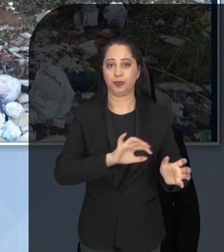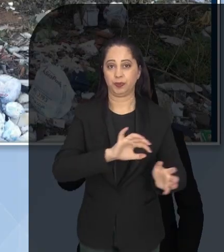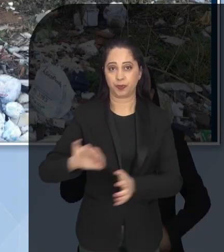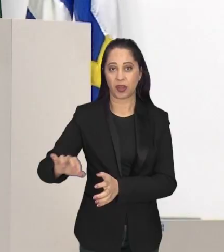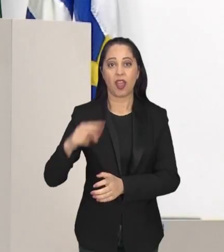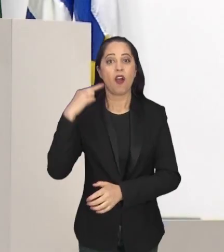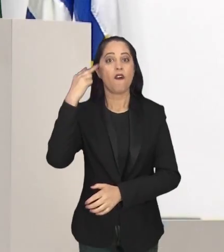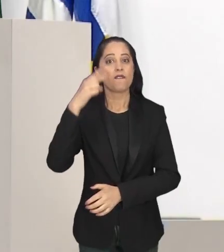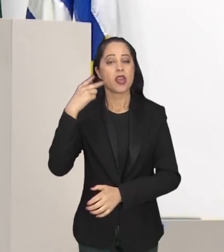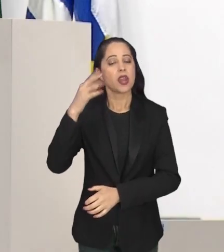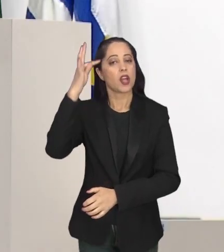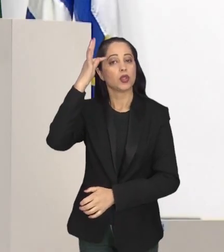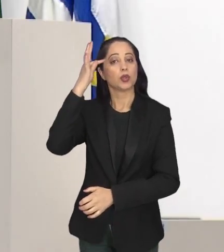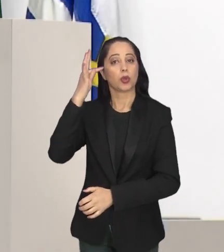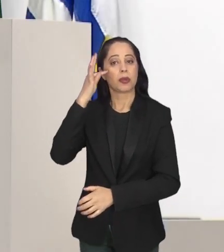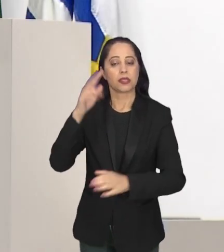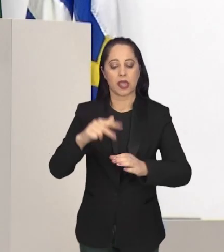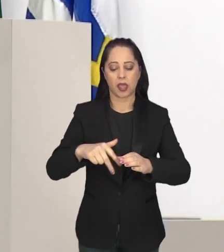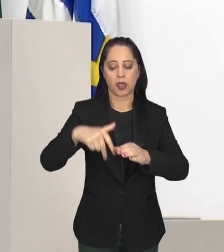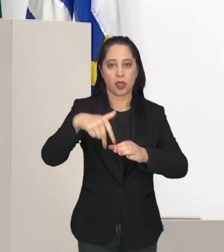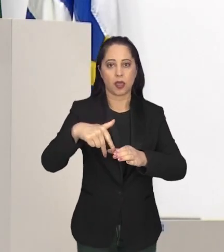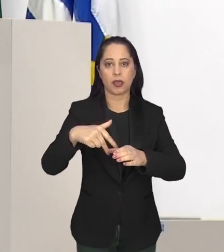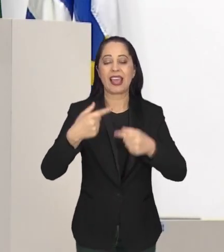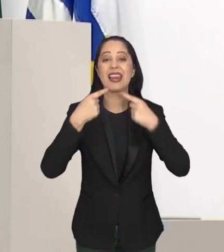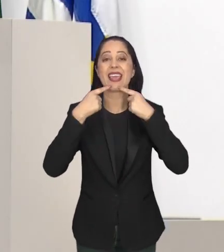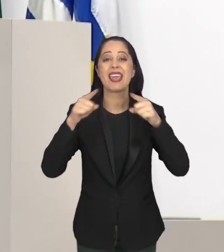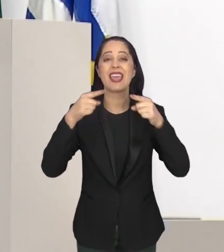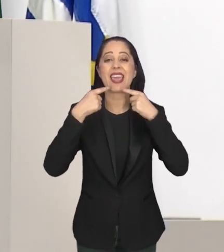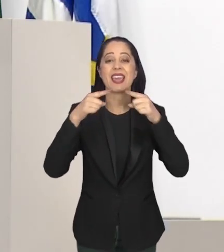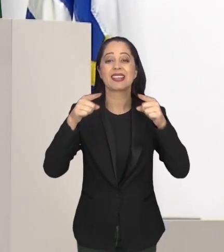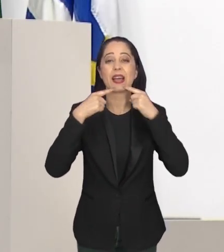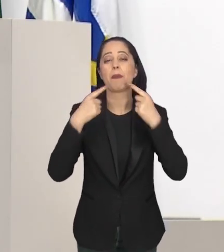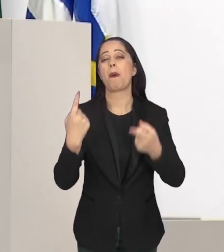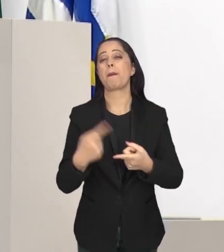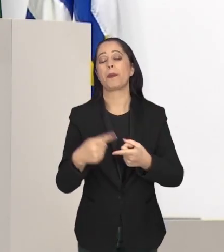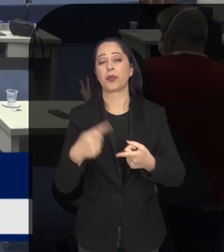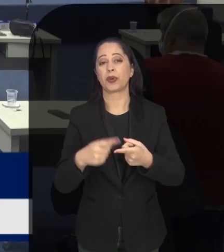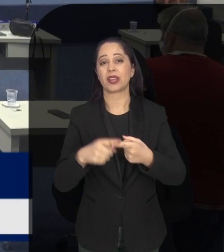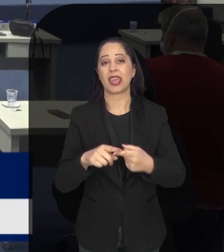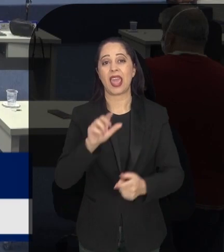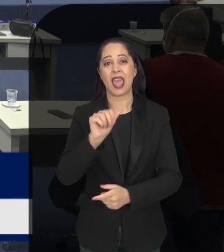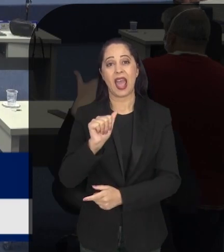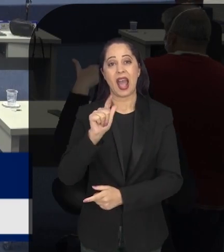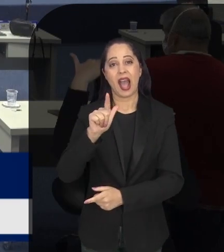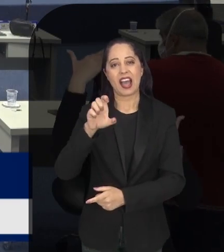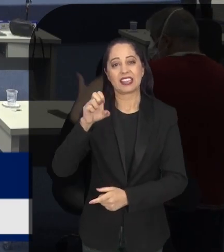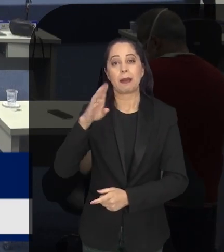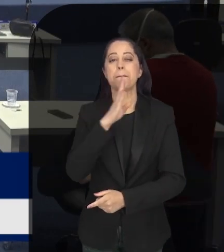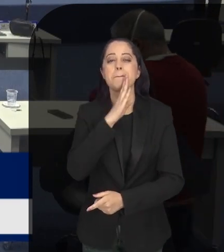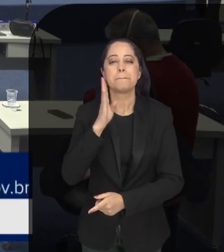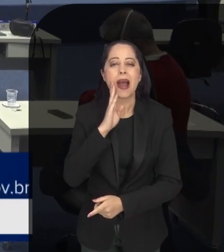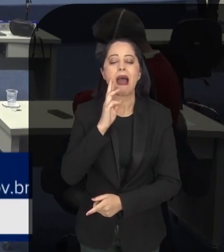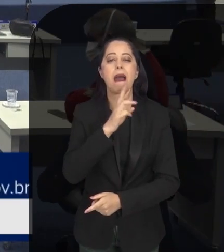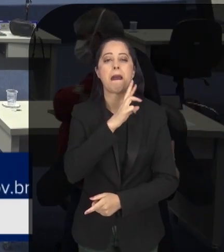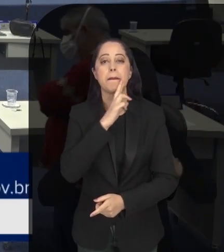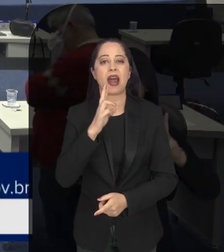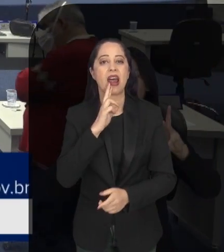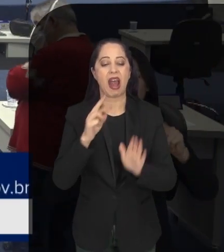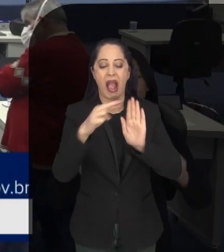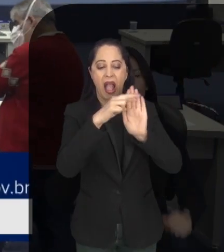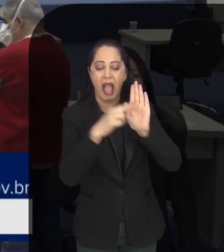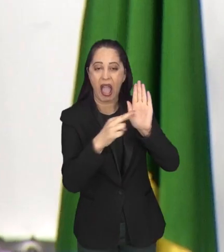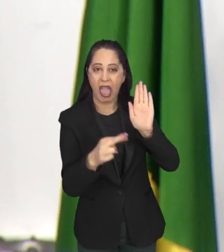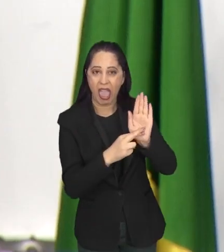de lixo. Outro orador, o vereador Tomás Henrique, reclamou sobre a atuação das adegas na cidade, que não